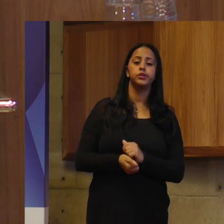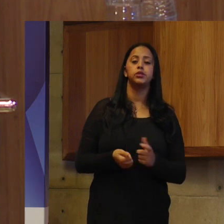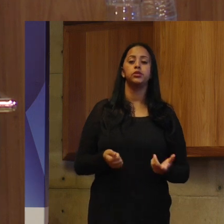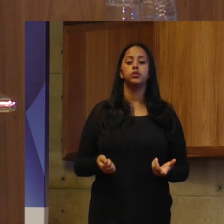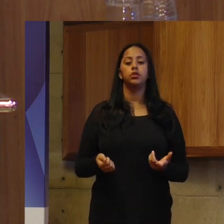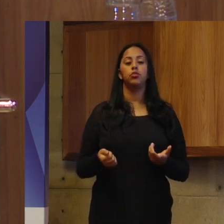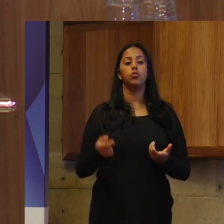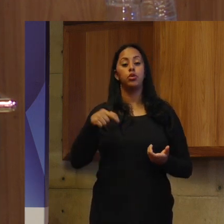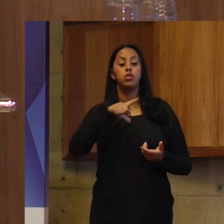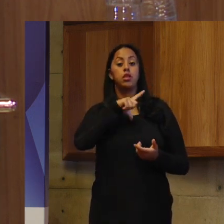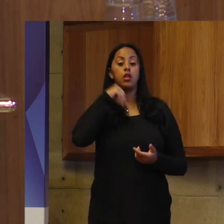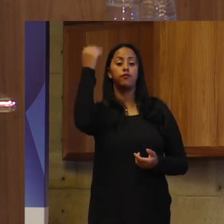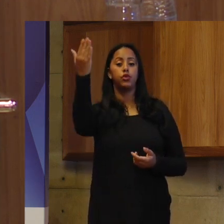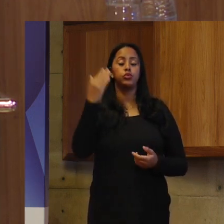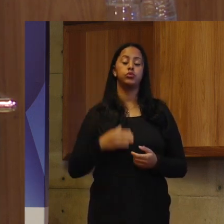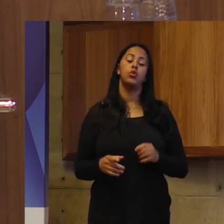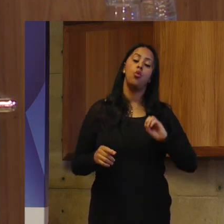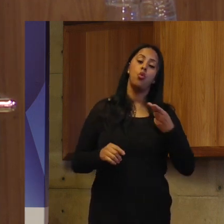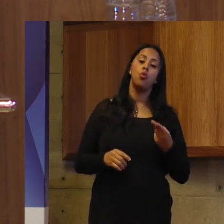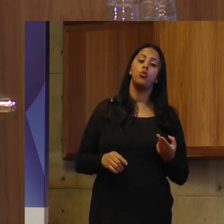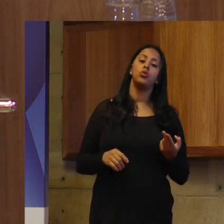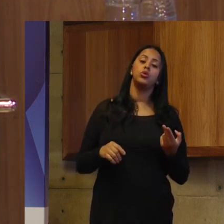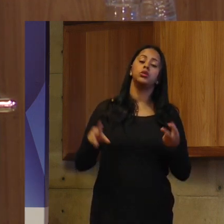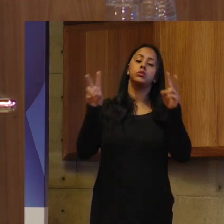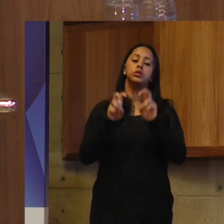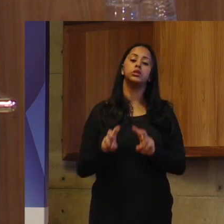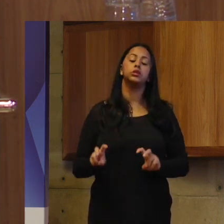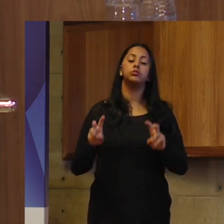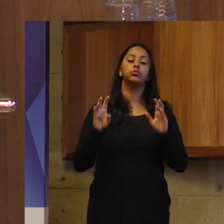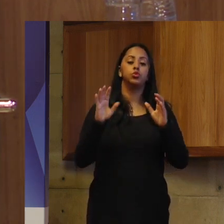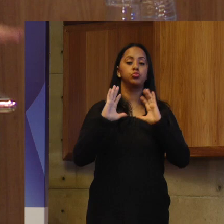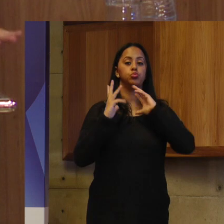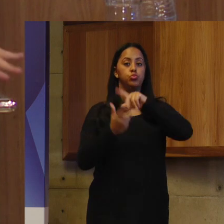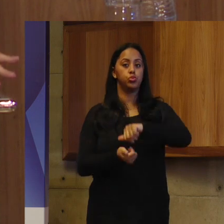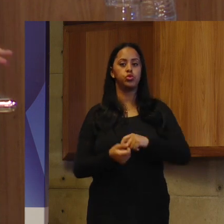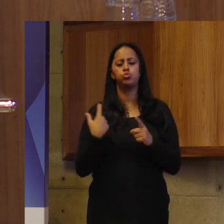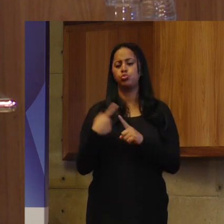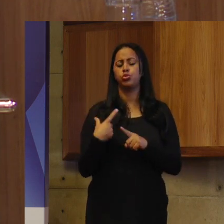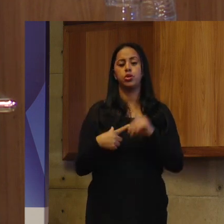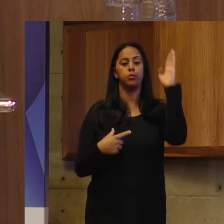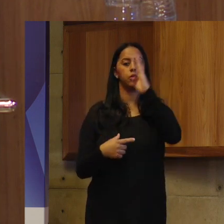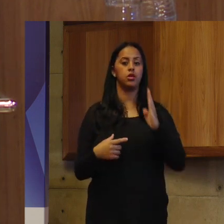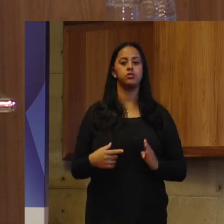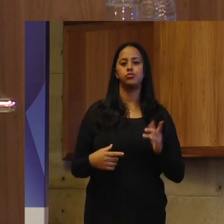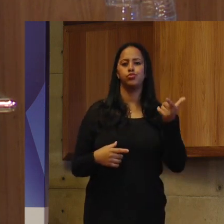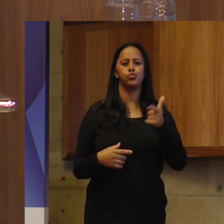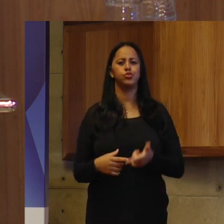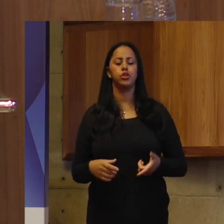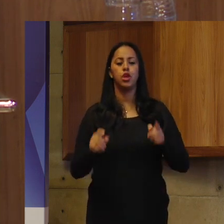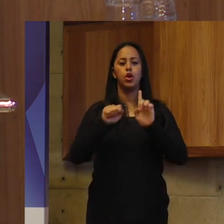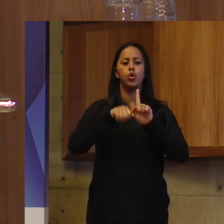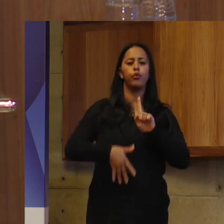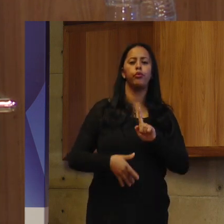fora para o mercado local, sejam inovadoras em termos mundiais. Ou seja, por que o Brasil não tem um Google? Por que o Brasil não